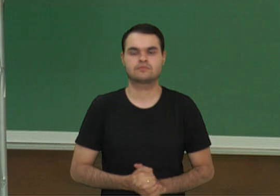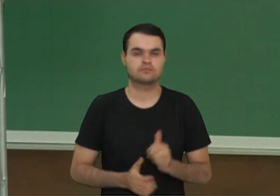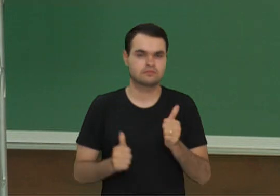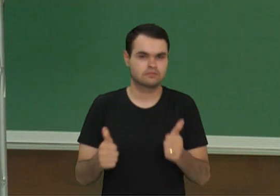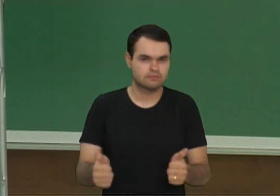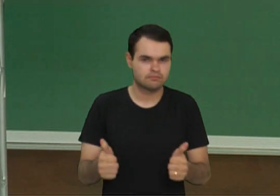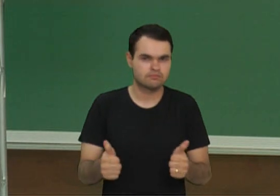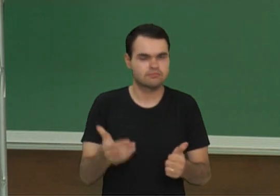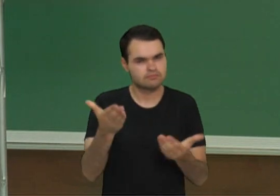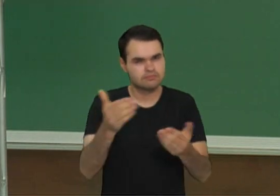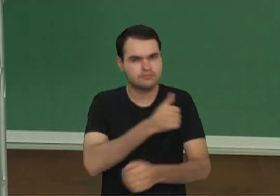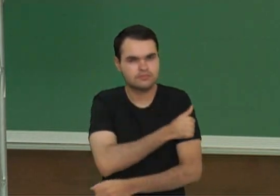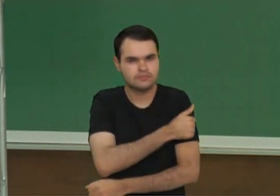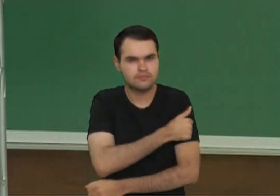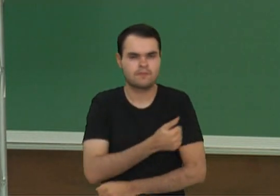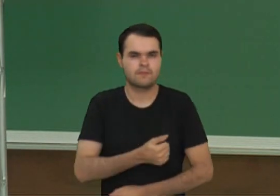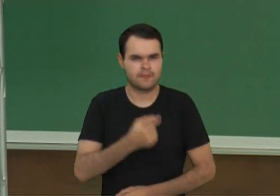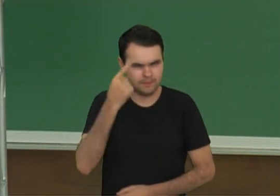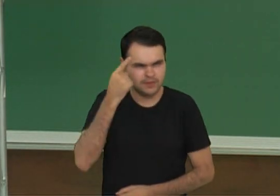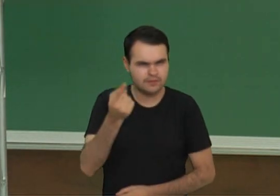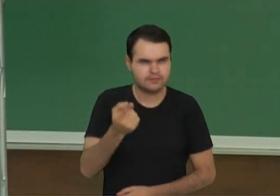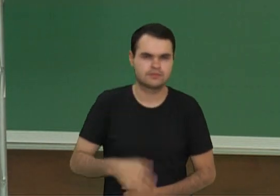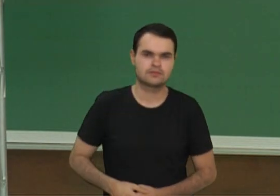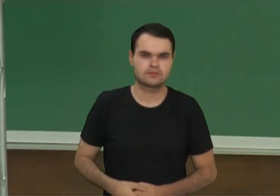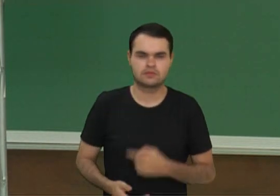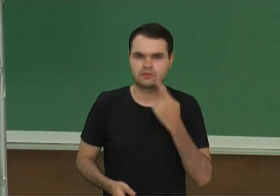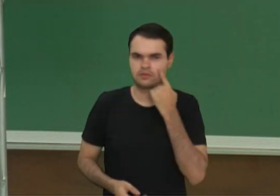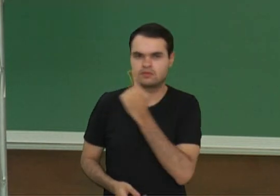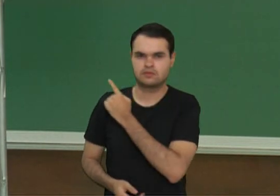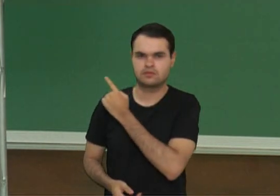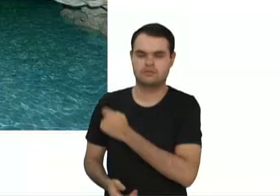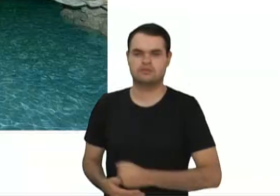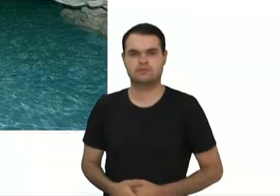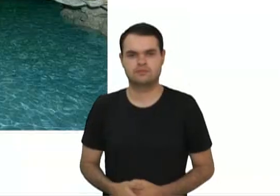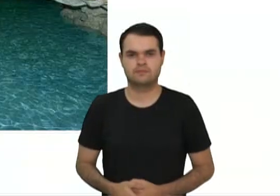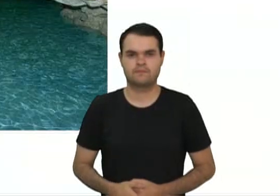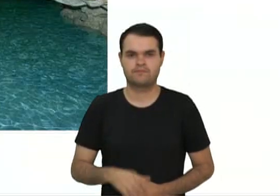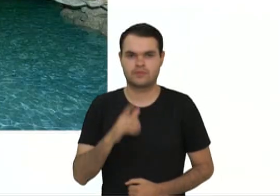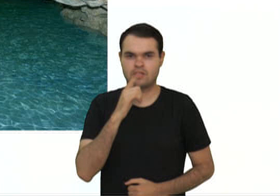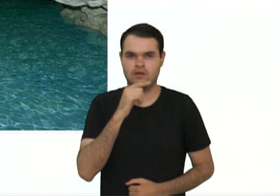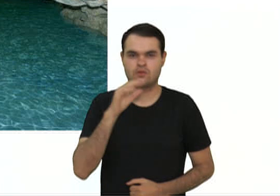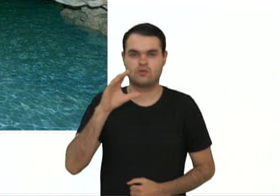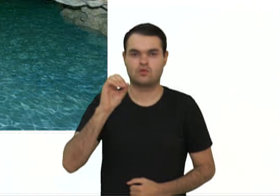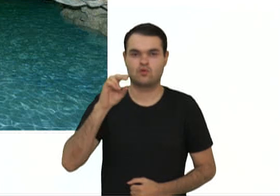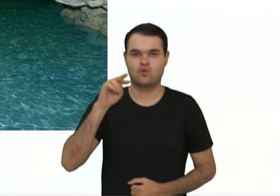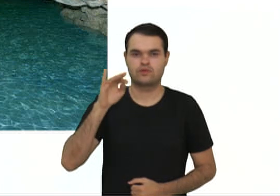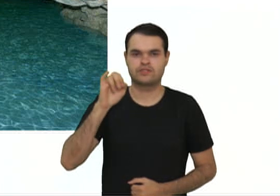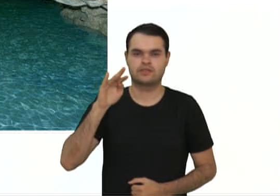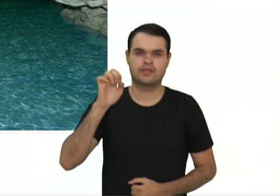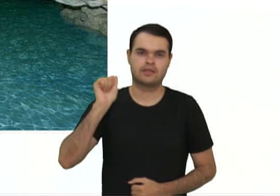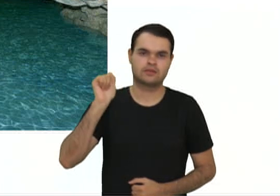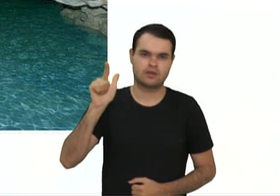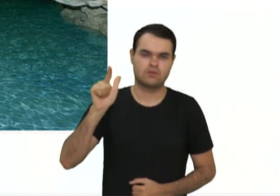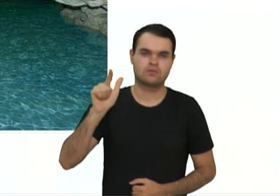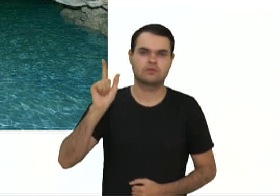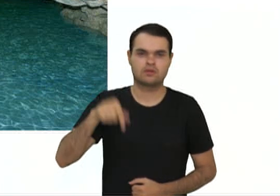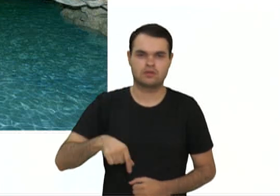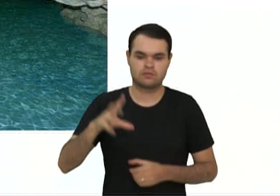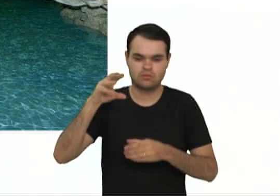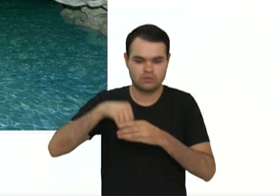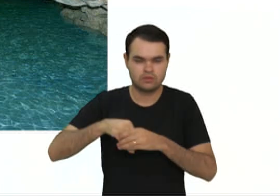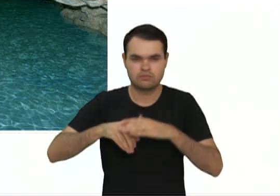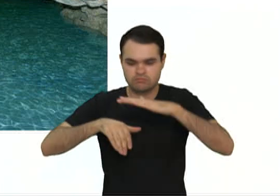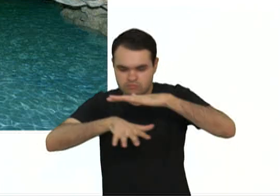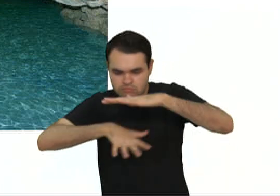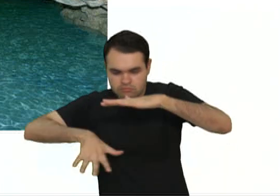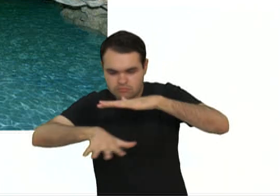Muito bem, estudante. Pensou aí, Veja o que vai aparecer na tela ali para você, As águas continentais podendo ser classificadas em águas